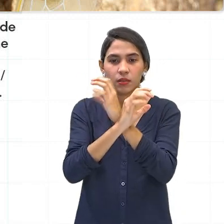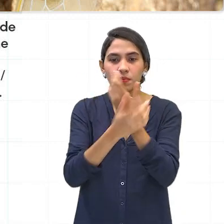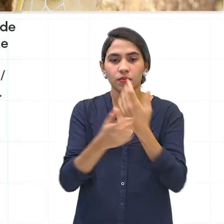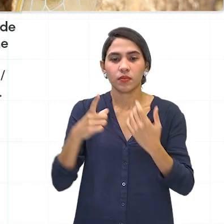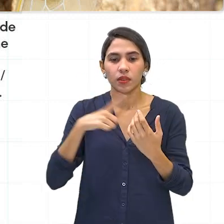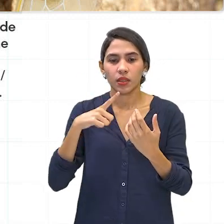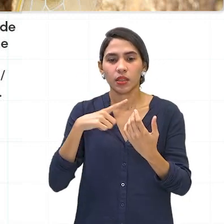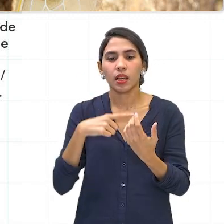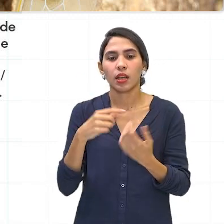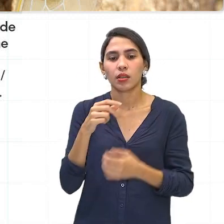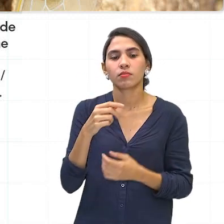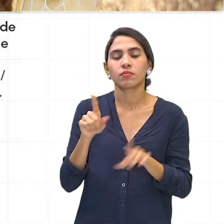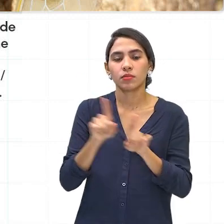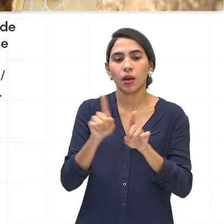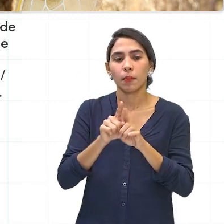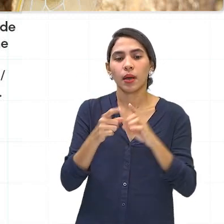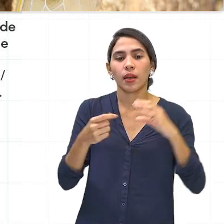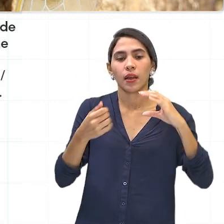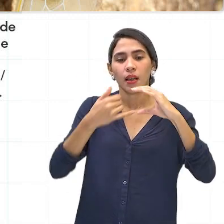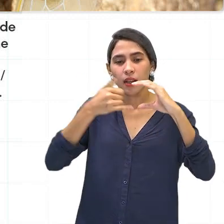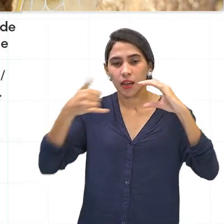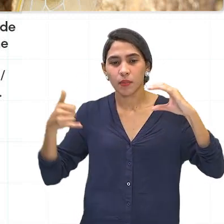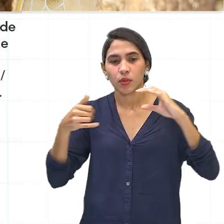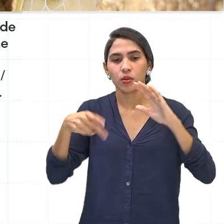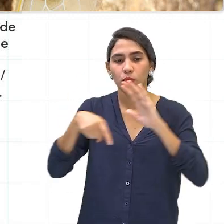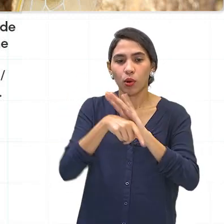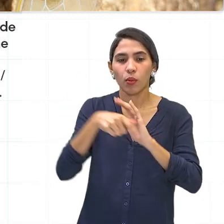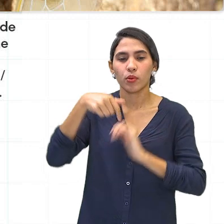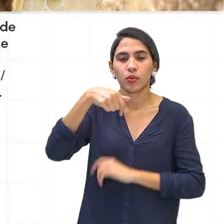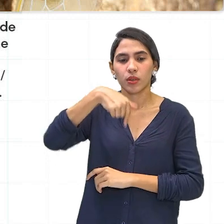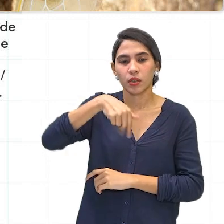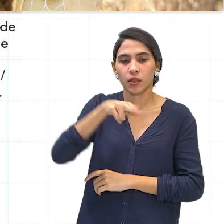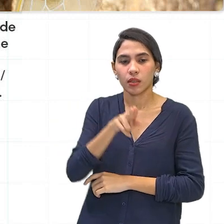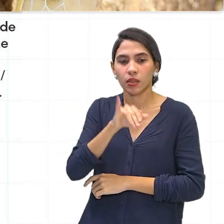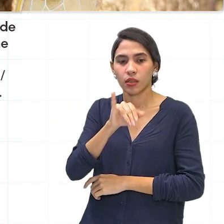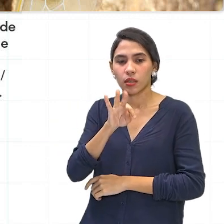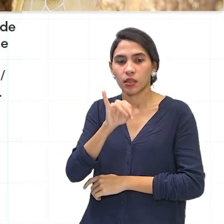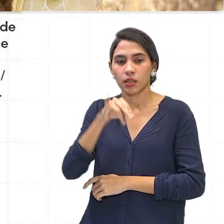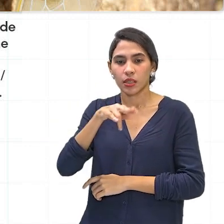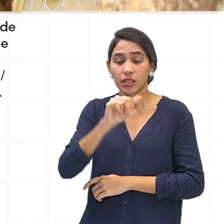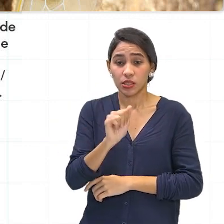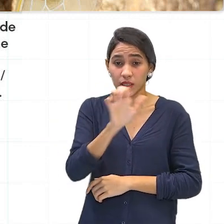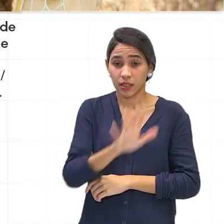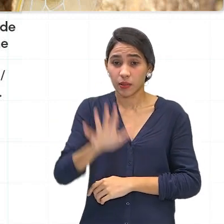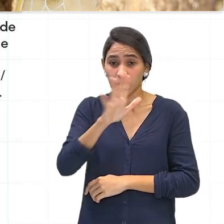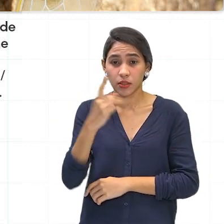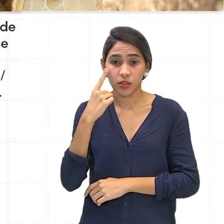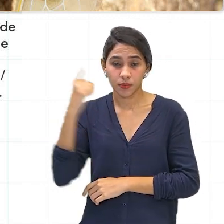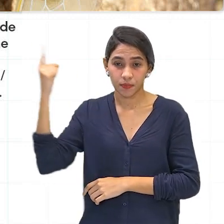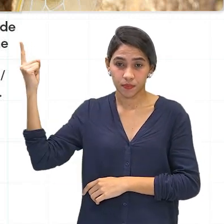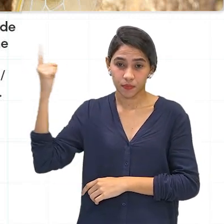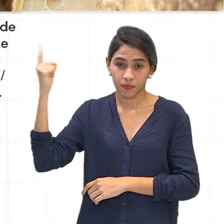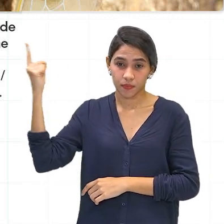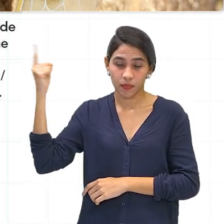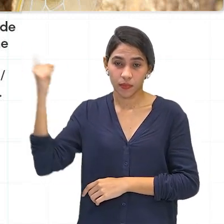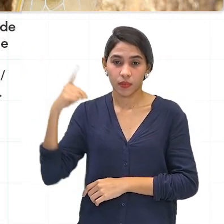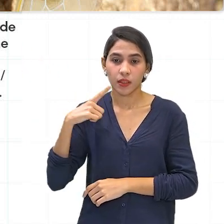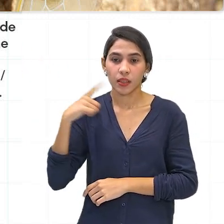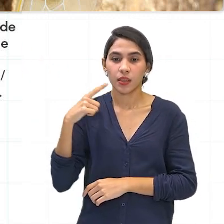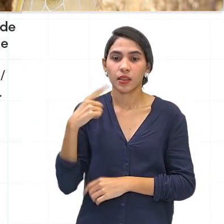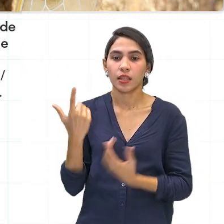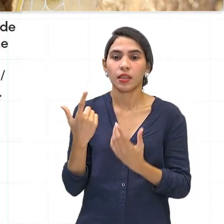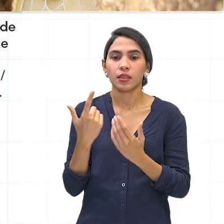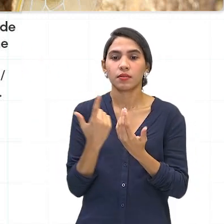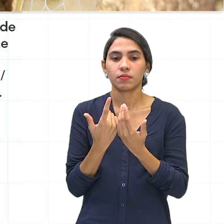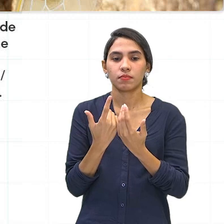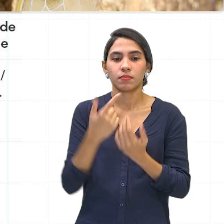constituído por um carboidrato chamado de quitina. E a gente relembra essa imagem que nós temos aí uma cigarra em